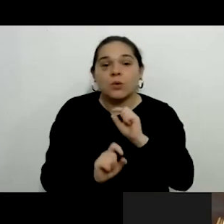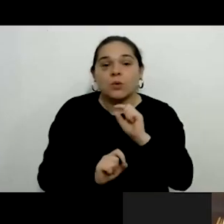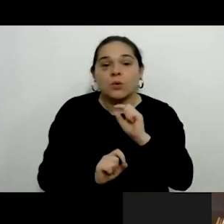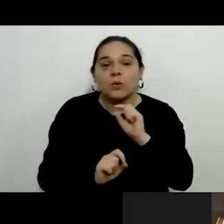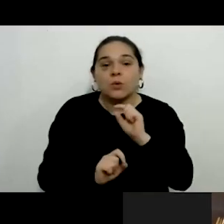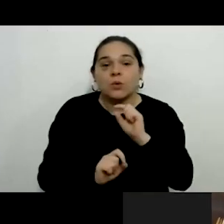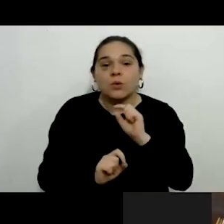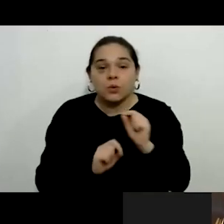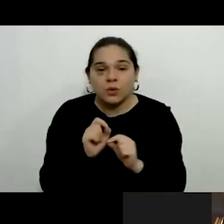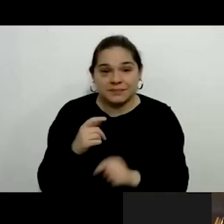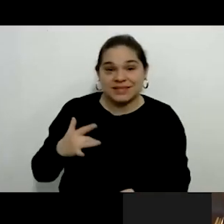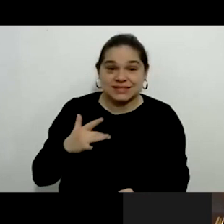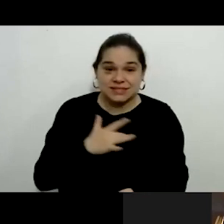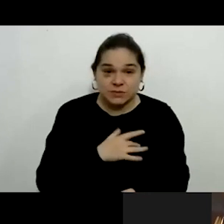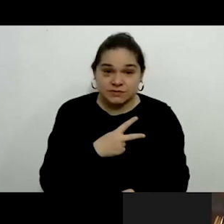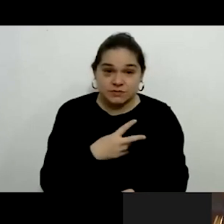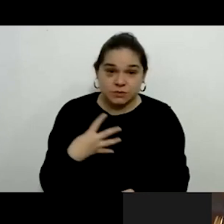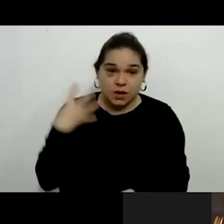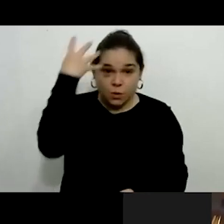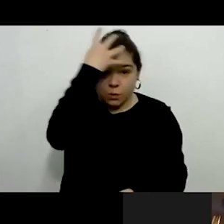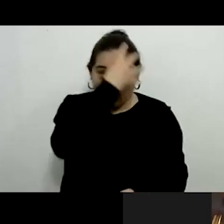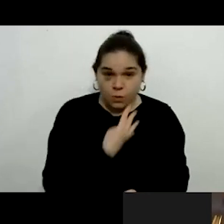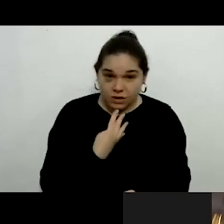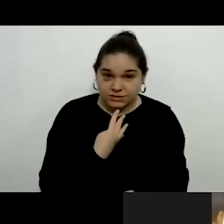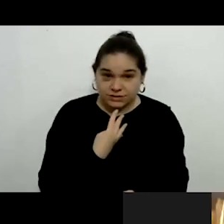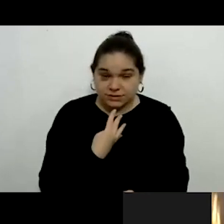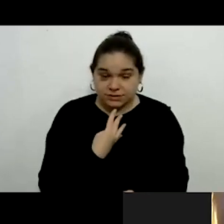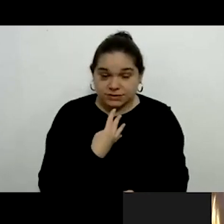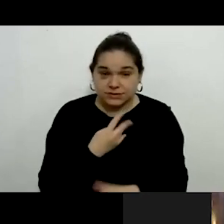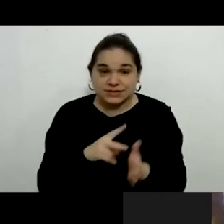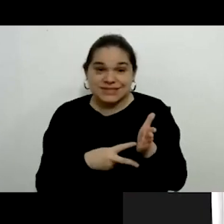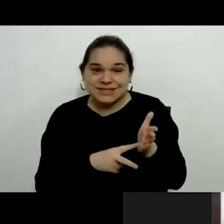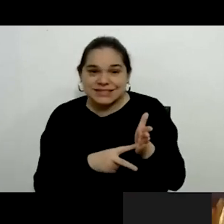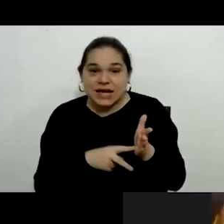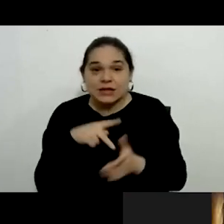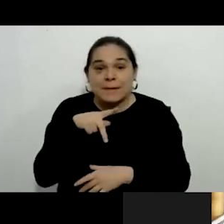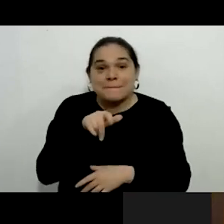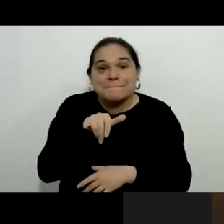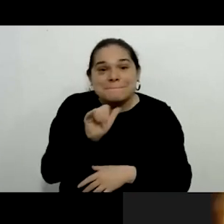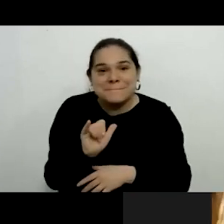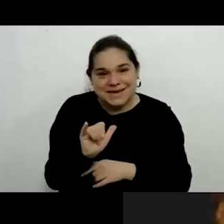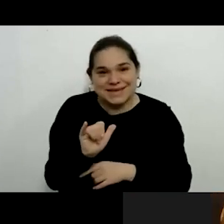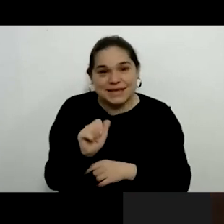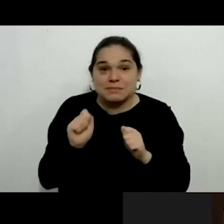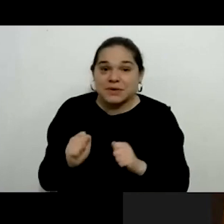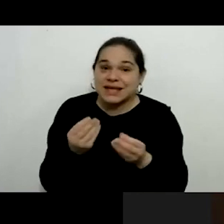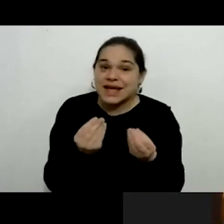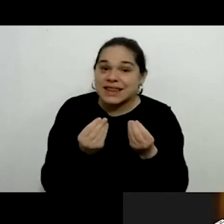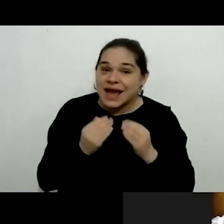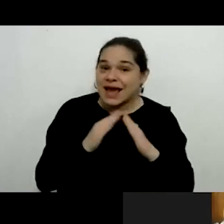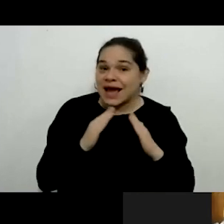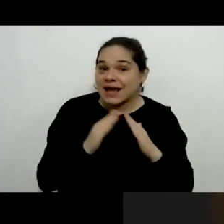saúde de 24 horas com o SMCP através do delivery, talvez pedir um